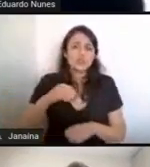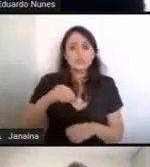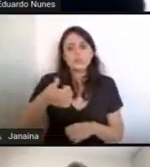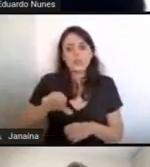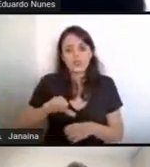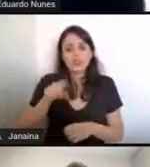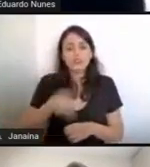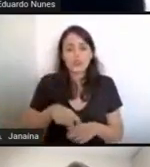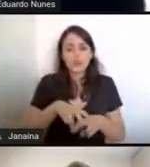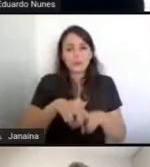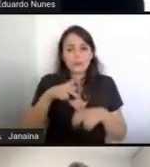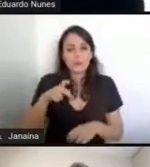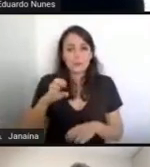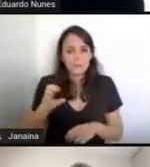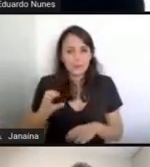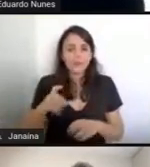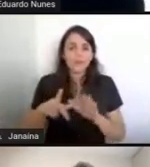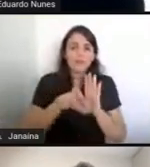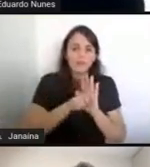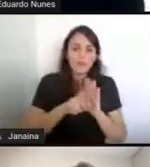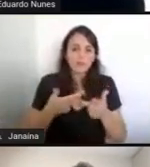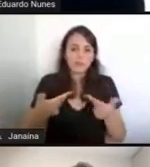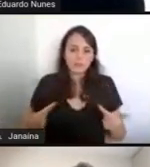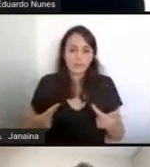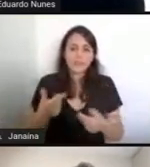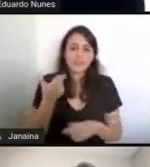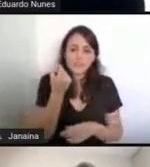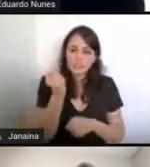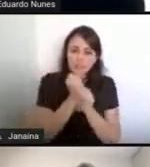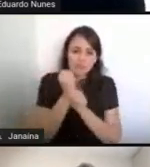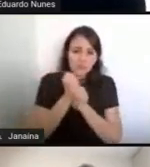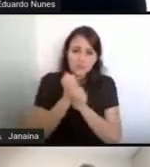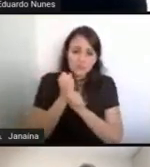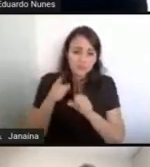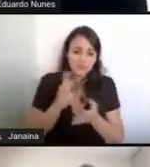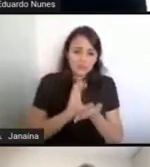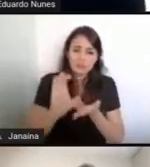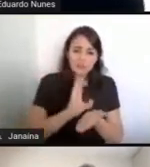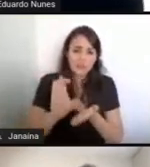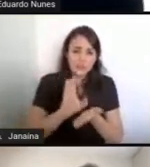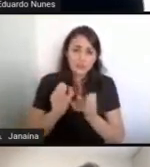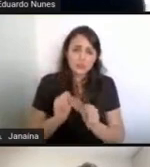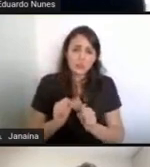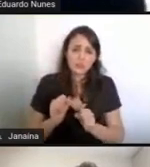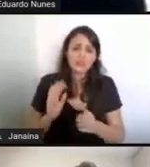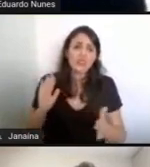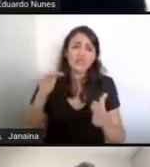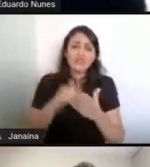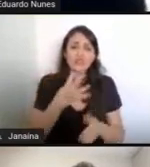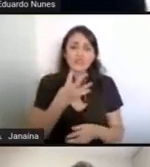emenda constitucional que foi aprovada, né, e que nesses 20 anos esse desfinanciamento pode chegar a 400 bilhões de